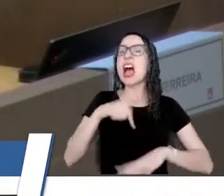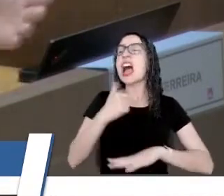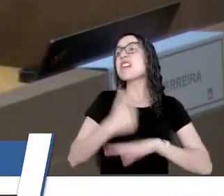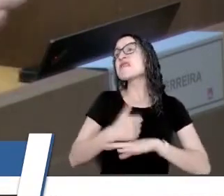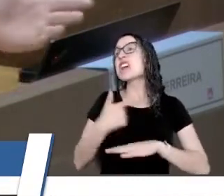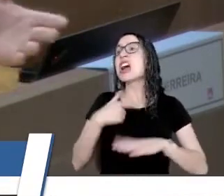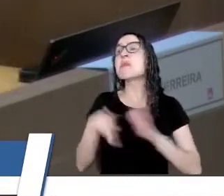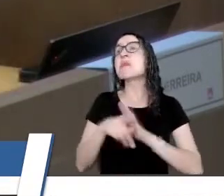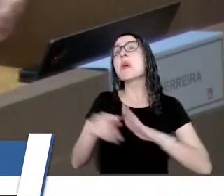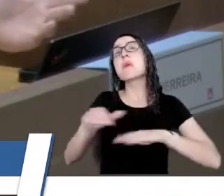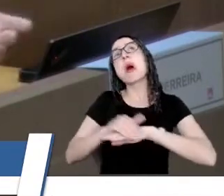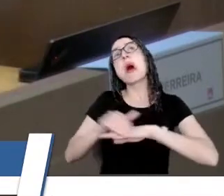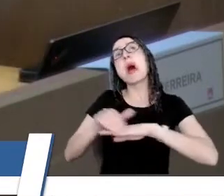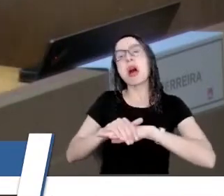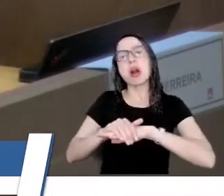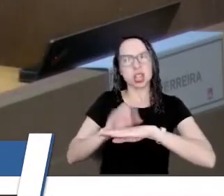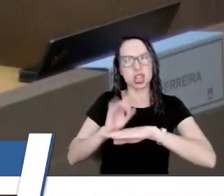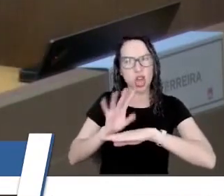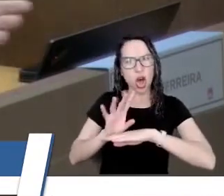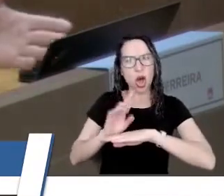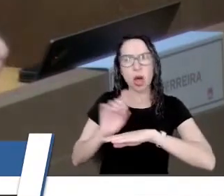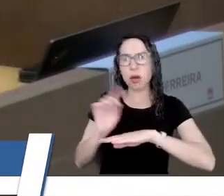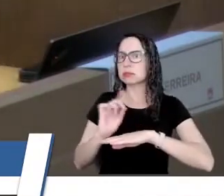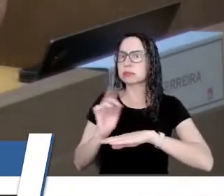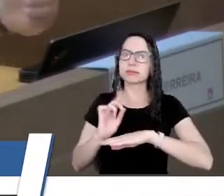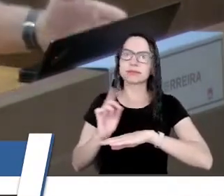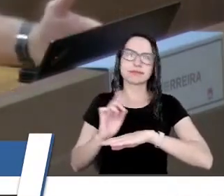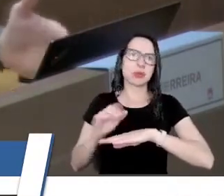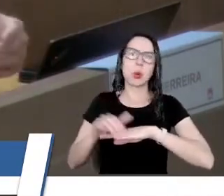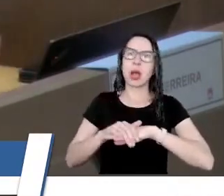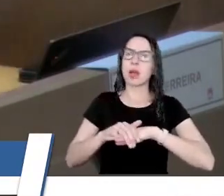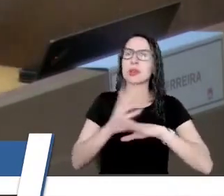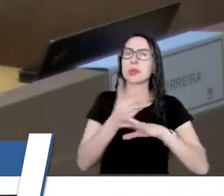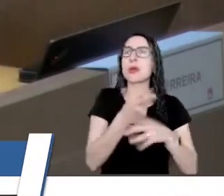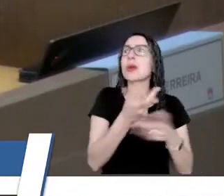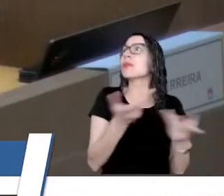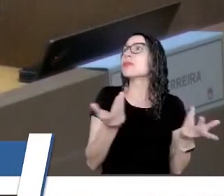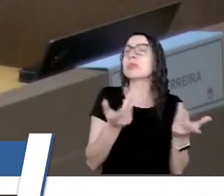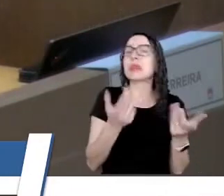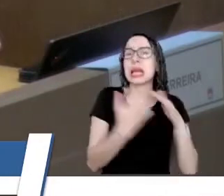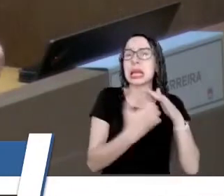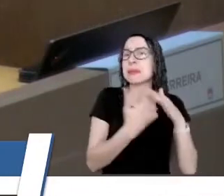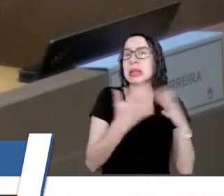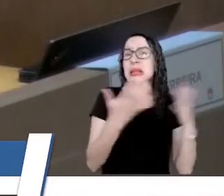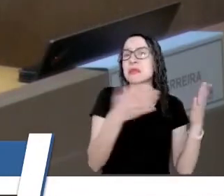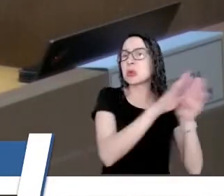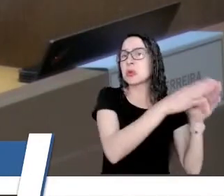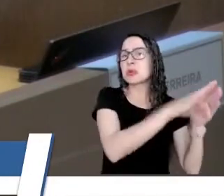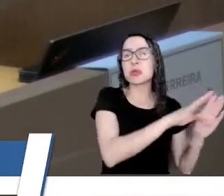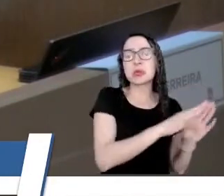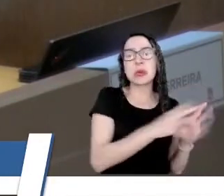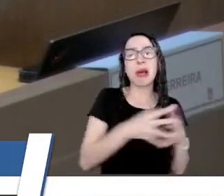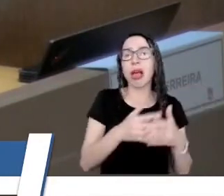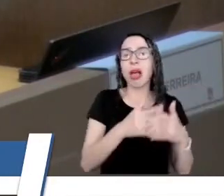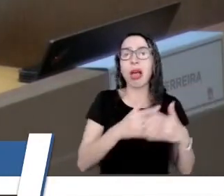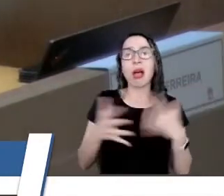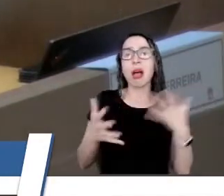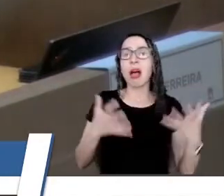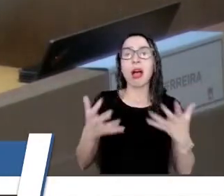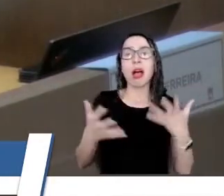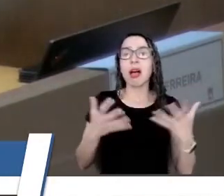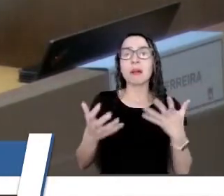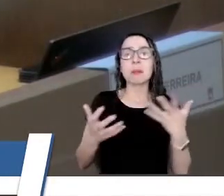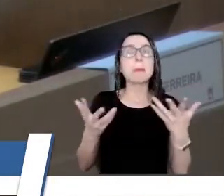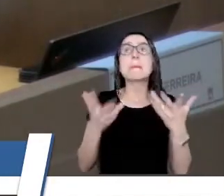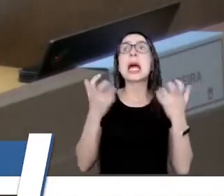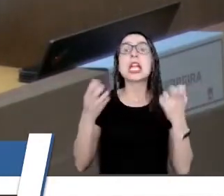já sabe que não é isso mais, o calçado já desapareceu, algumas empresas faliram, está uma confusão, mas não se percebe